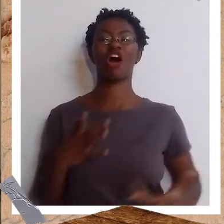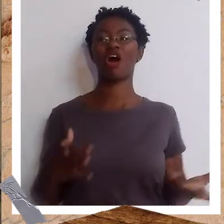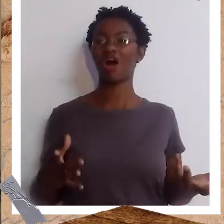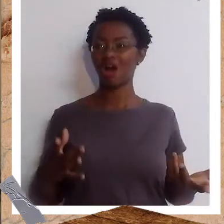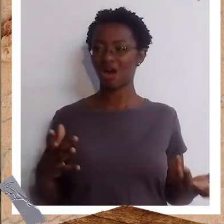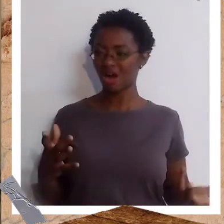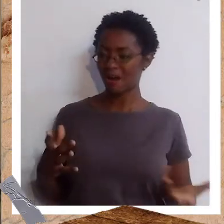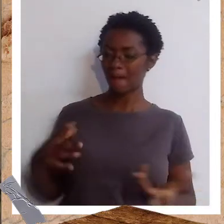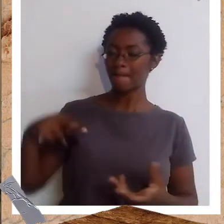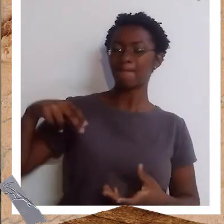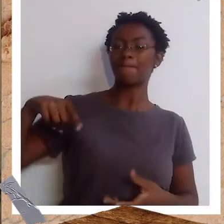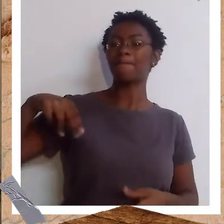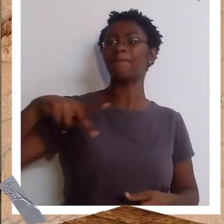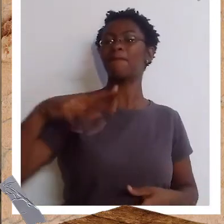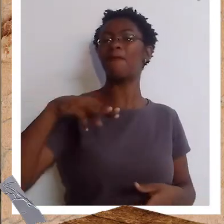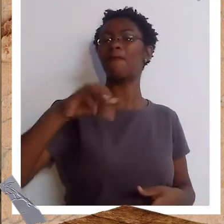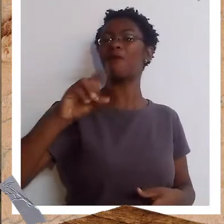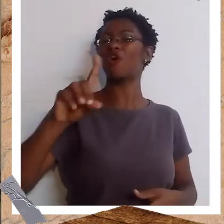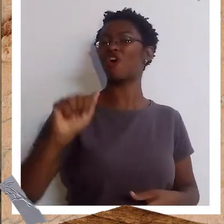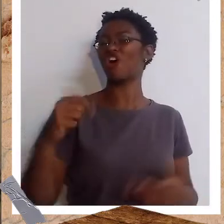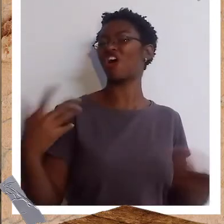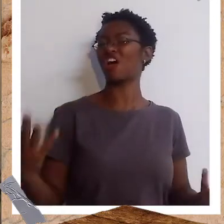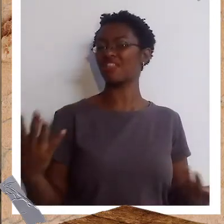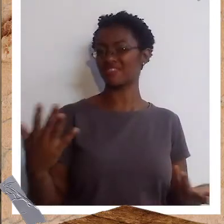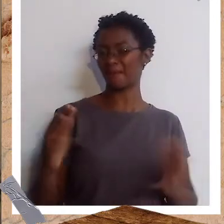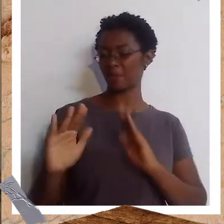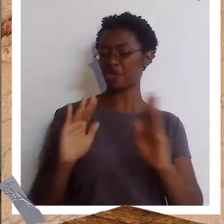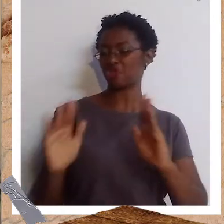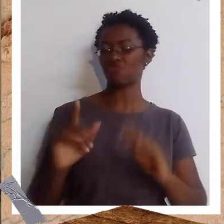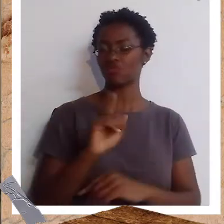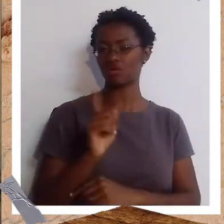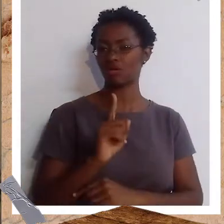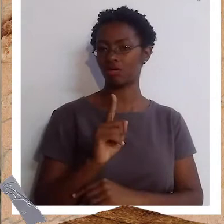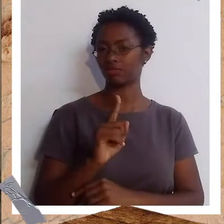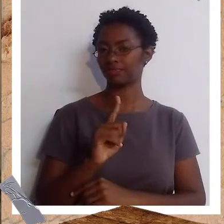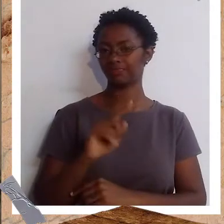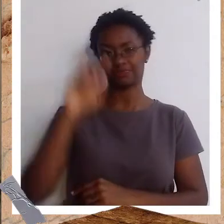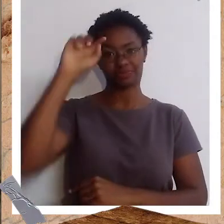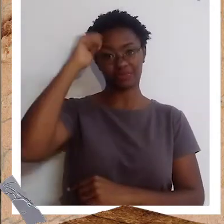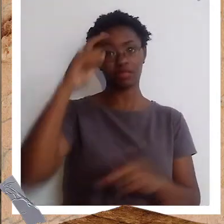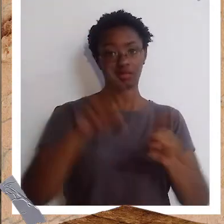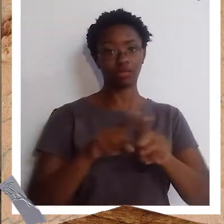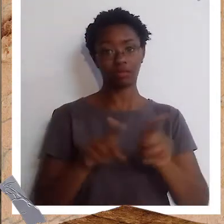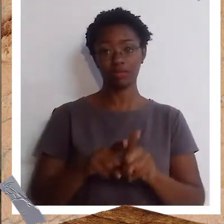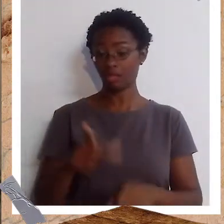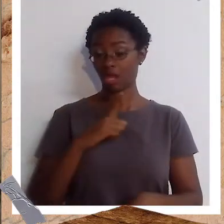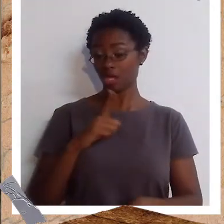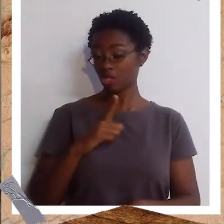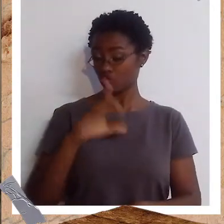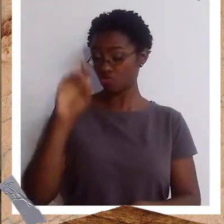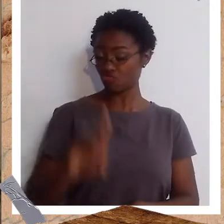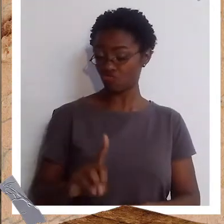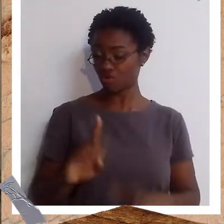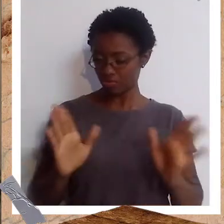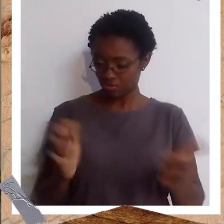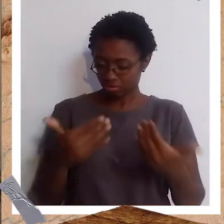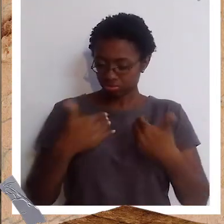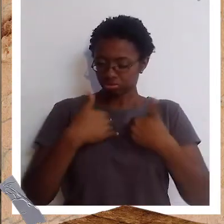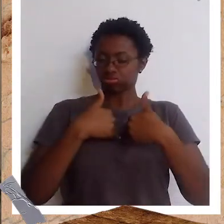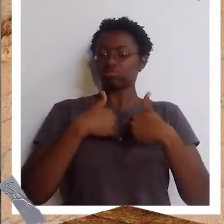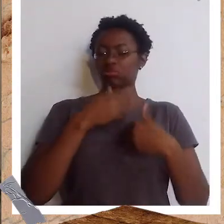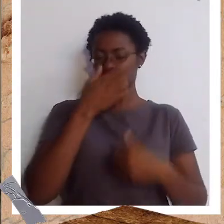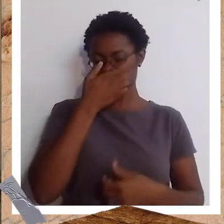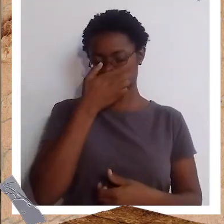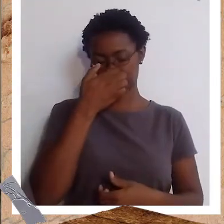artes de autorias negras, né? Porque negros artistas também têm direito à abstração. Negros artistas também têm